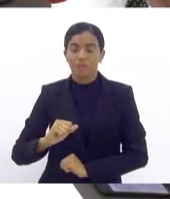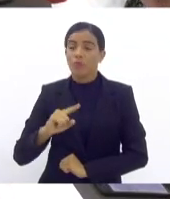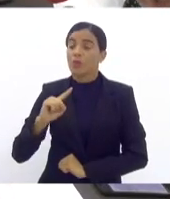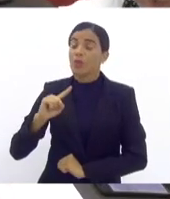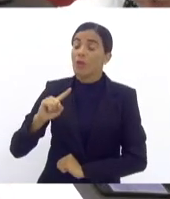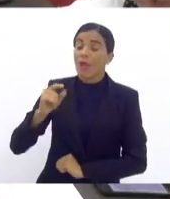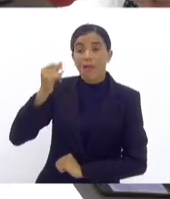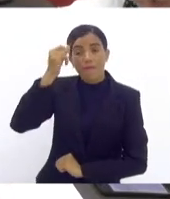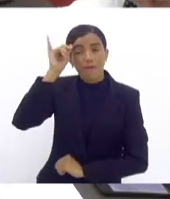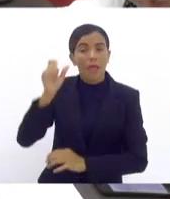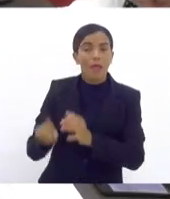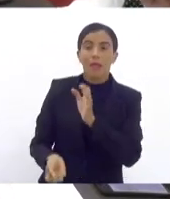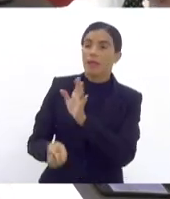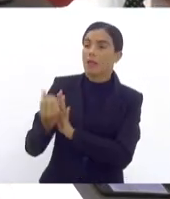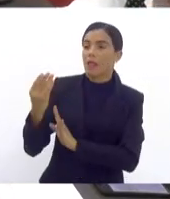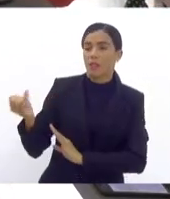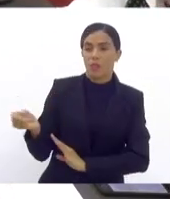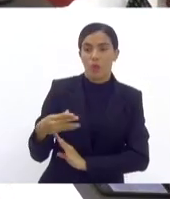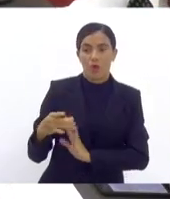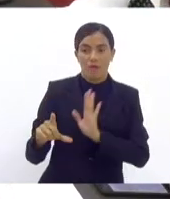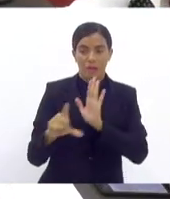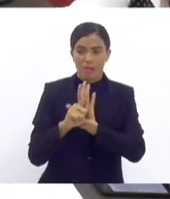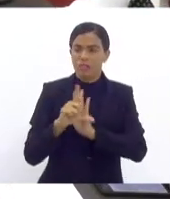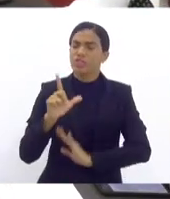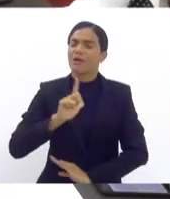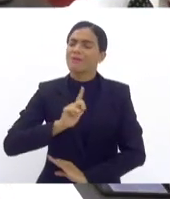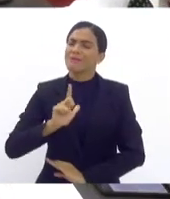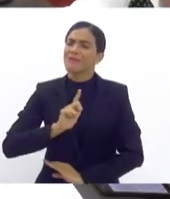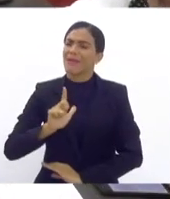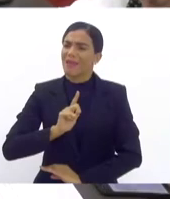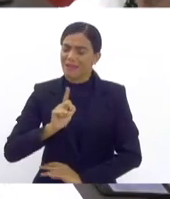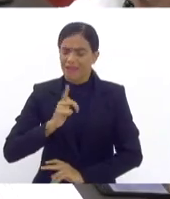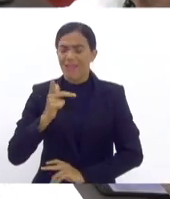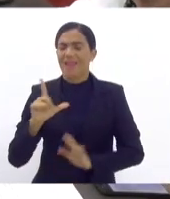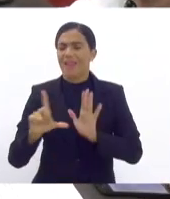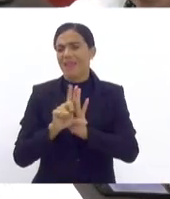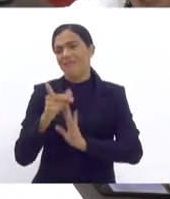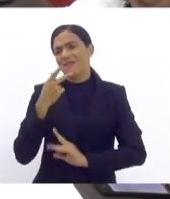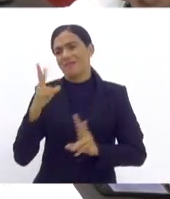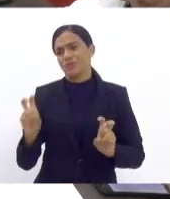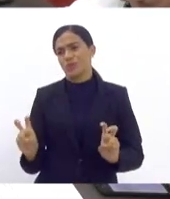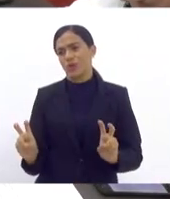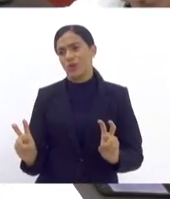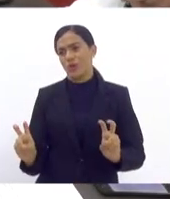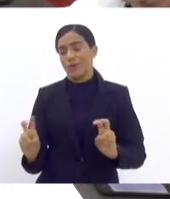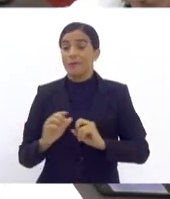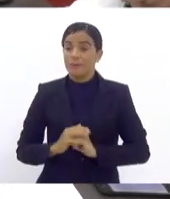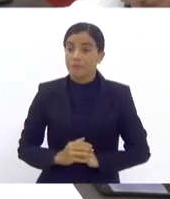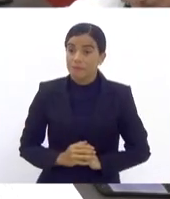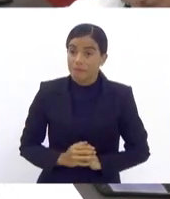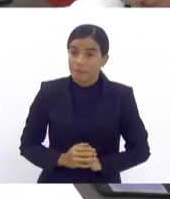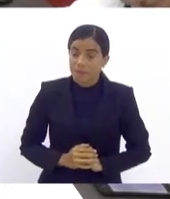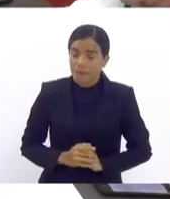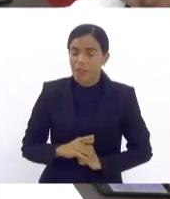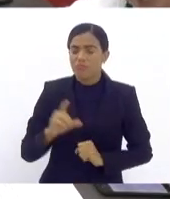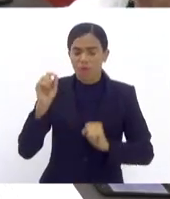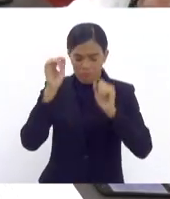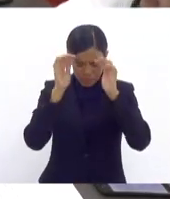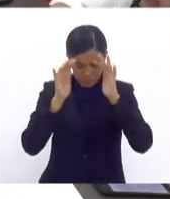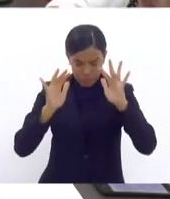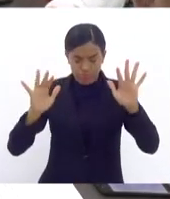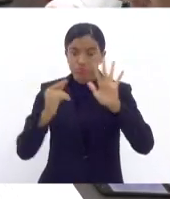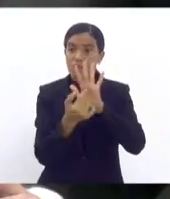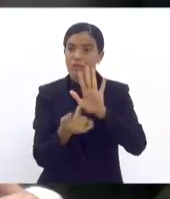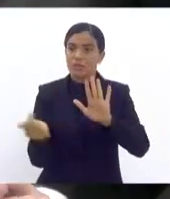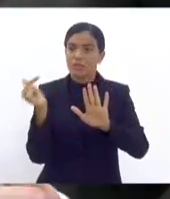criada uma nova lei, porque... Já existe uma lei dispondo sobre o assunto. Perfeito. Eu faço só a alusão do 5A.